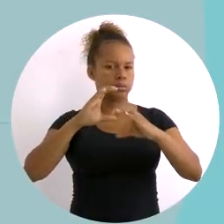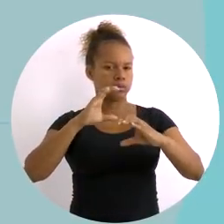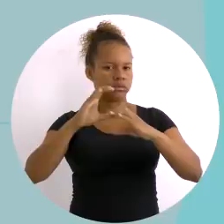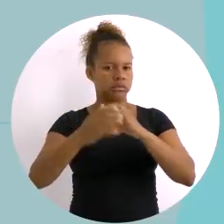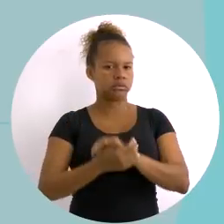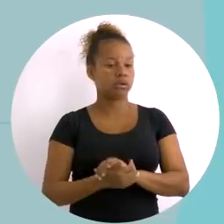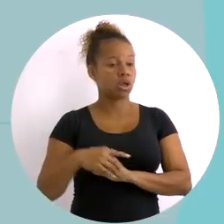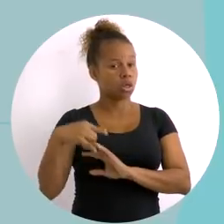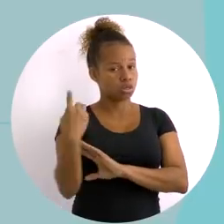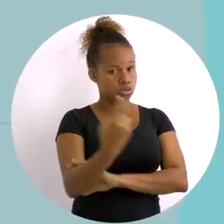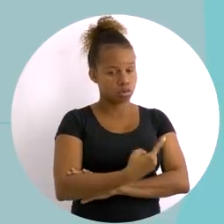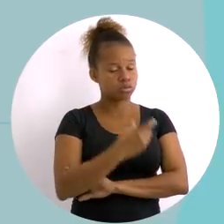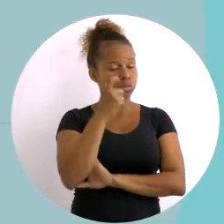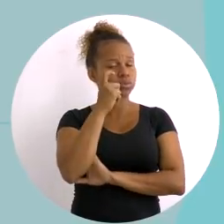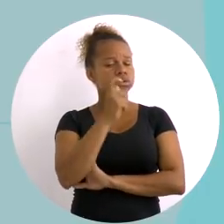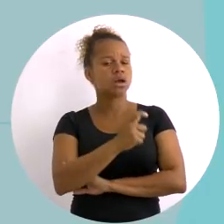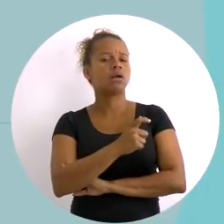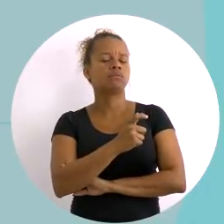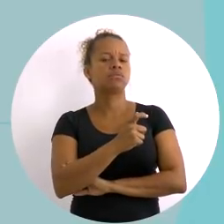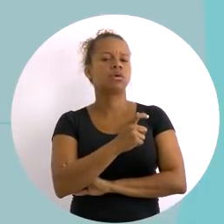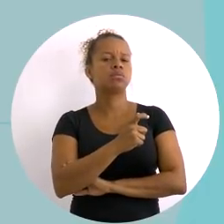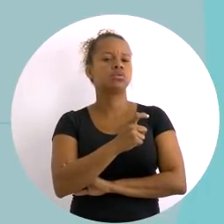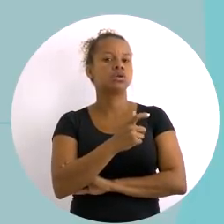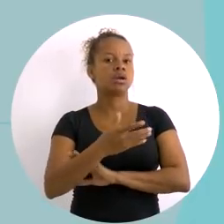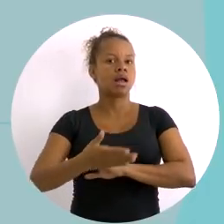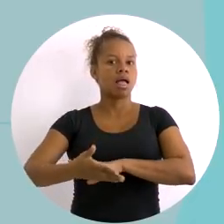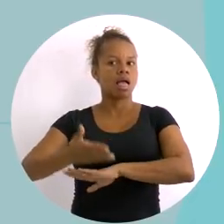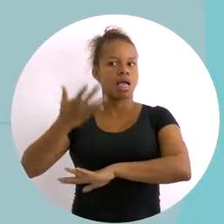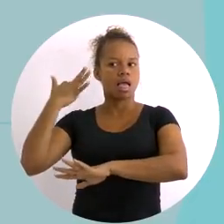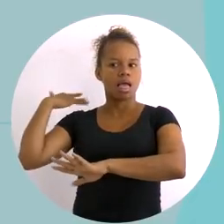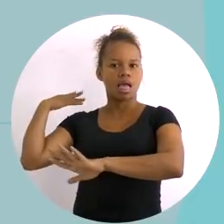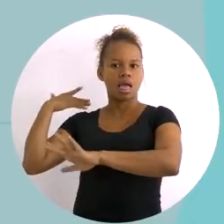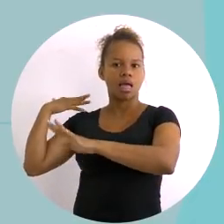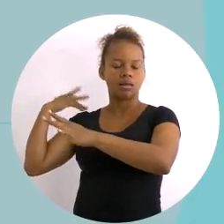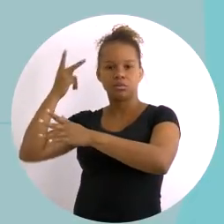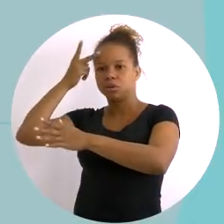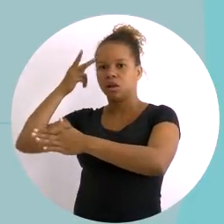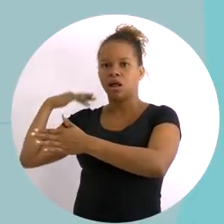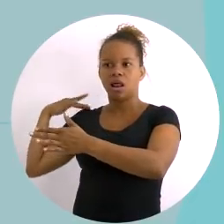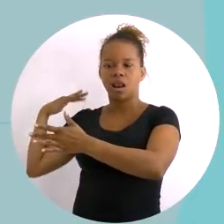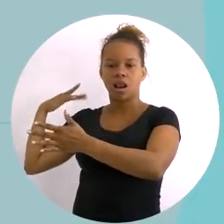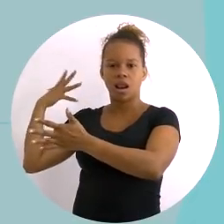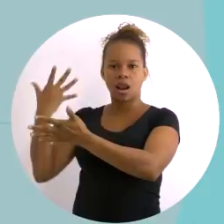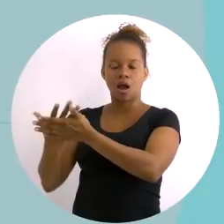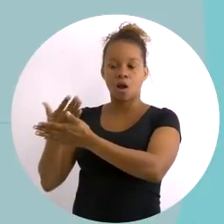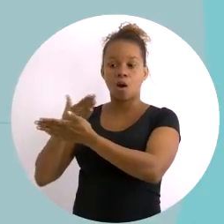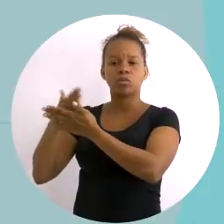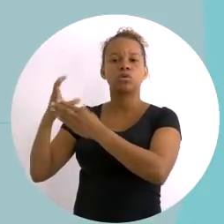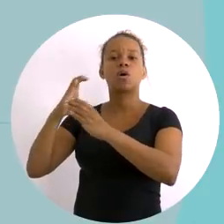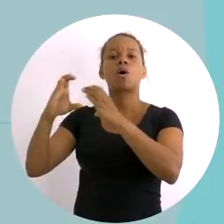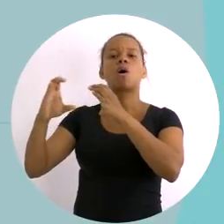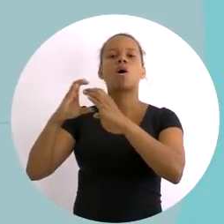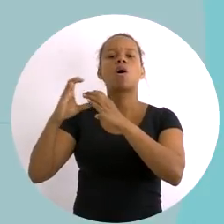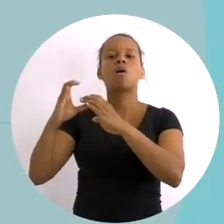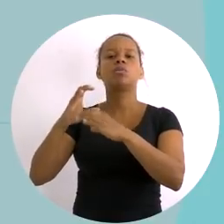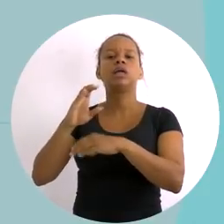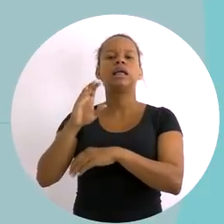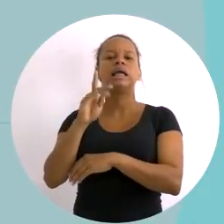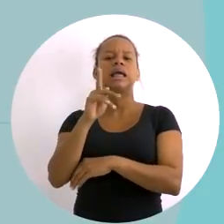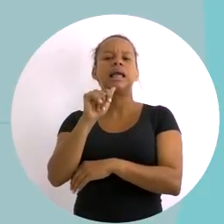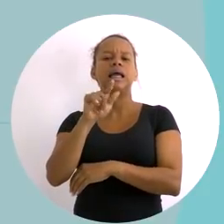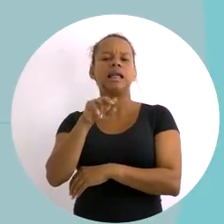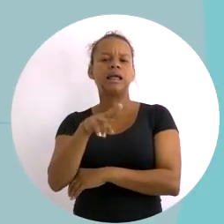comunicação, nós observamos que os primórdios dos nossos antepassados começaram a se comunicar através de